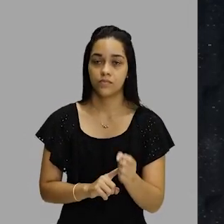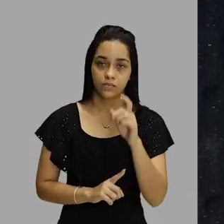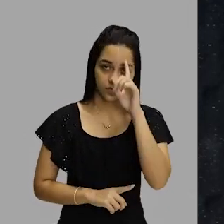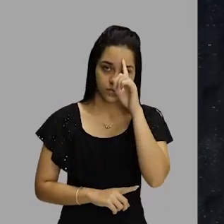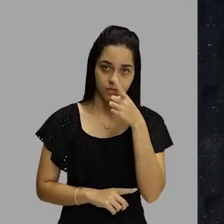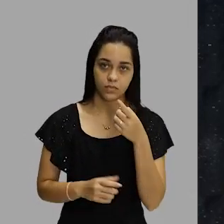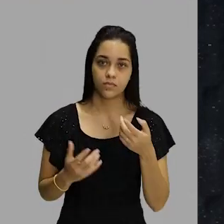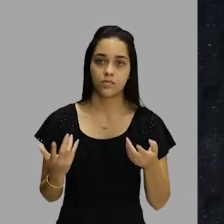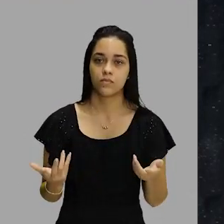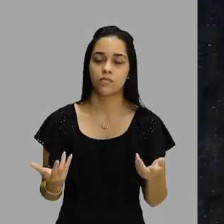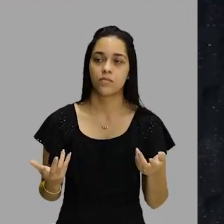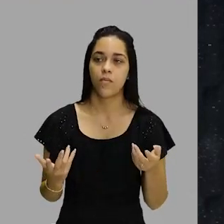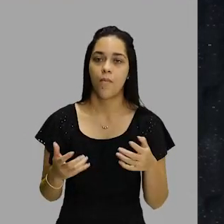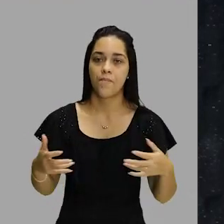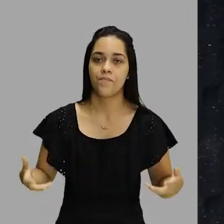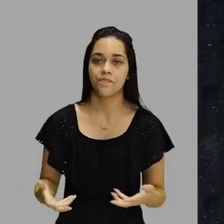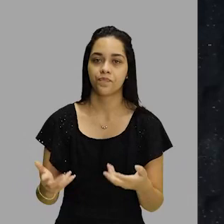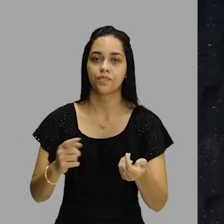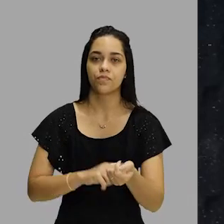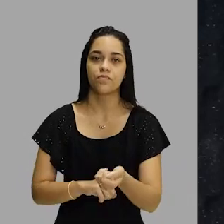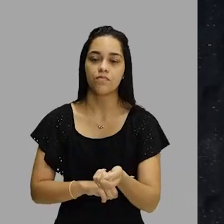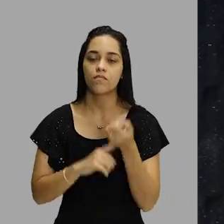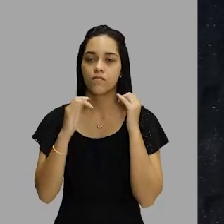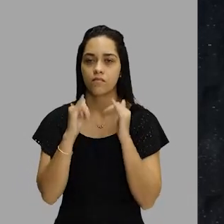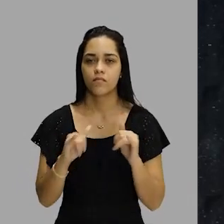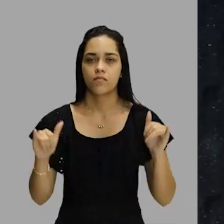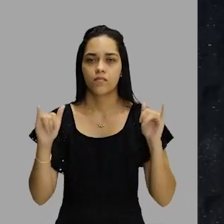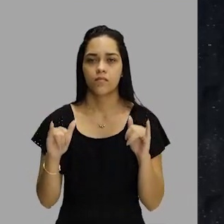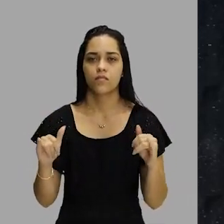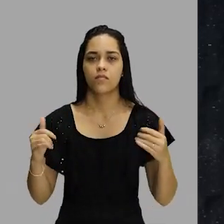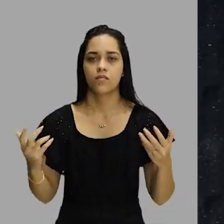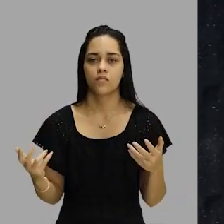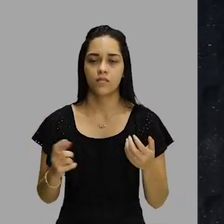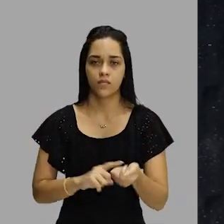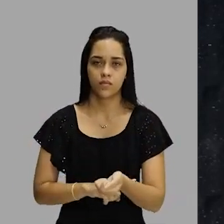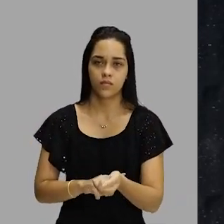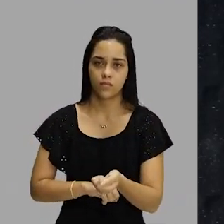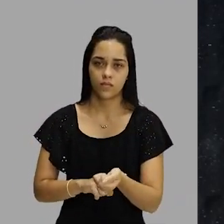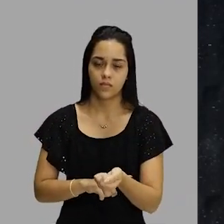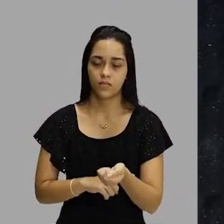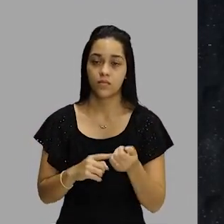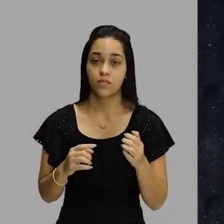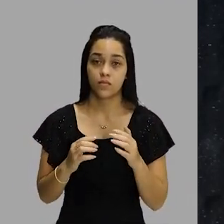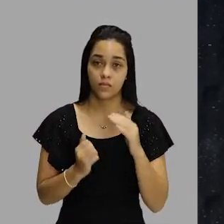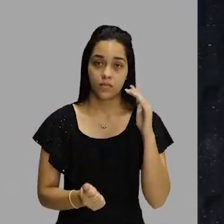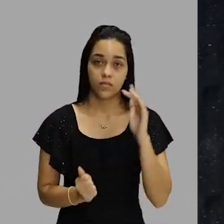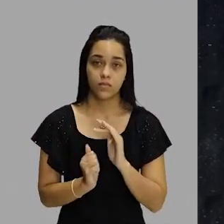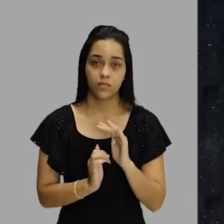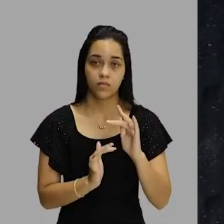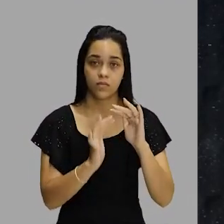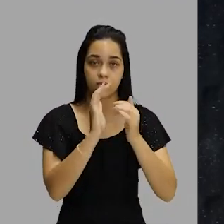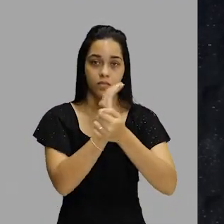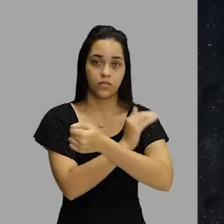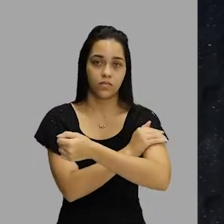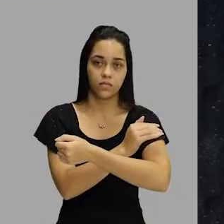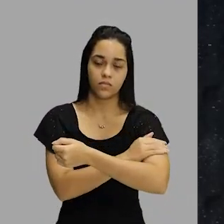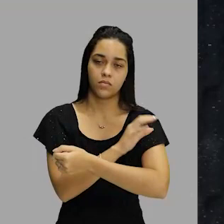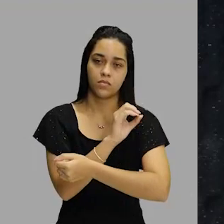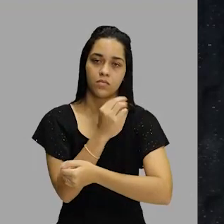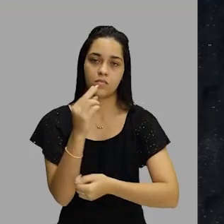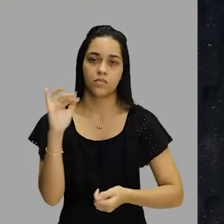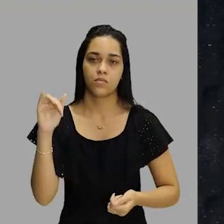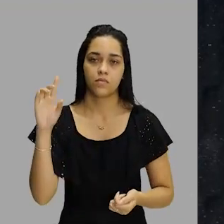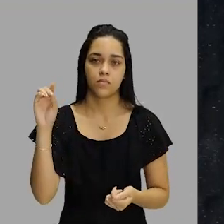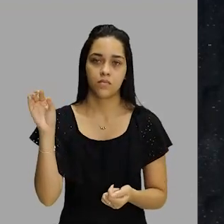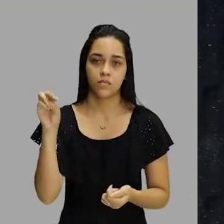manda um impulso nervoso, uma informação, né, nervosa até os músculos ou o tecido